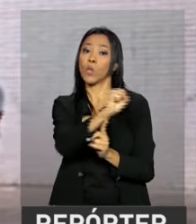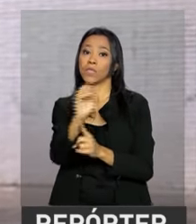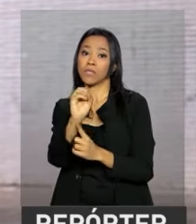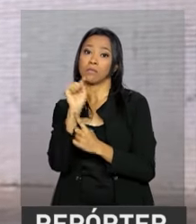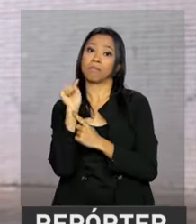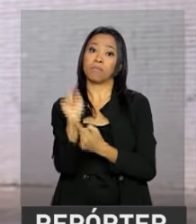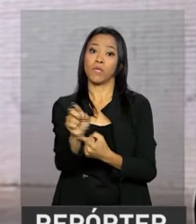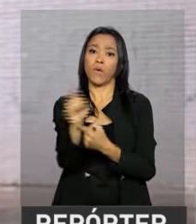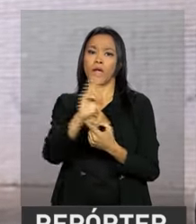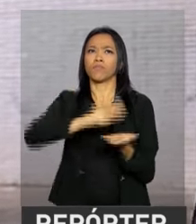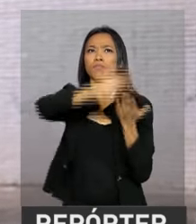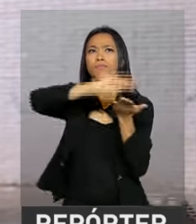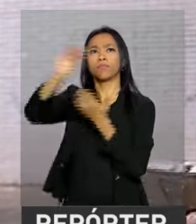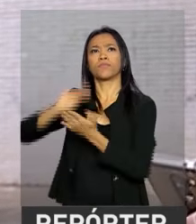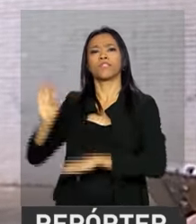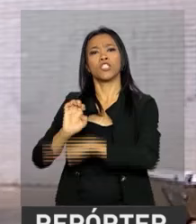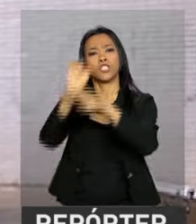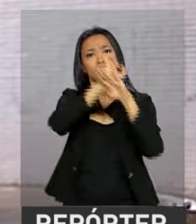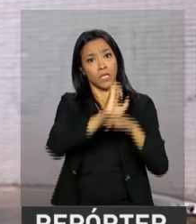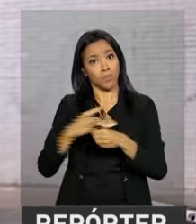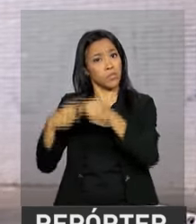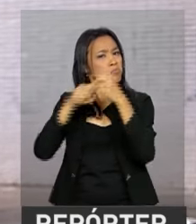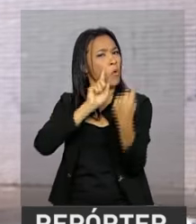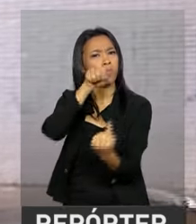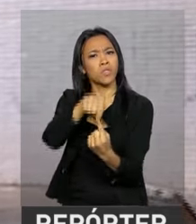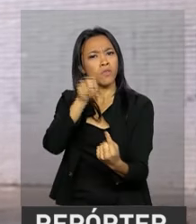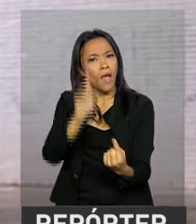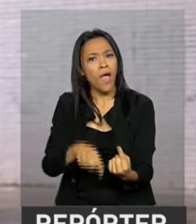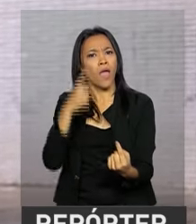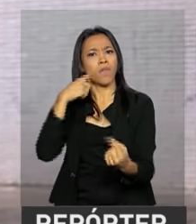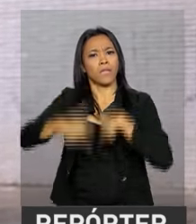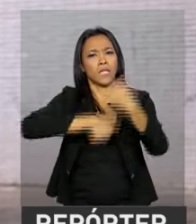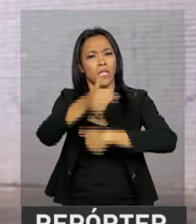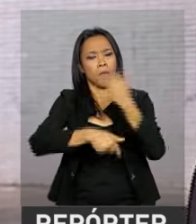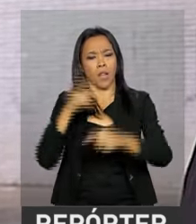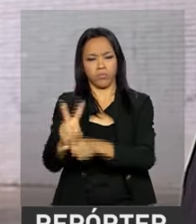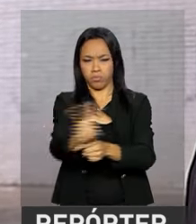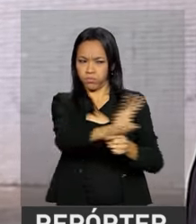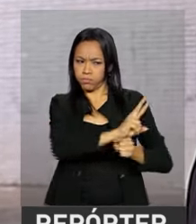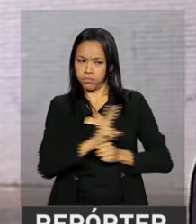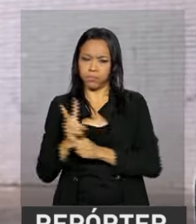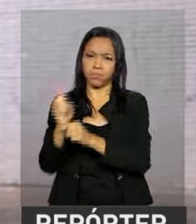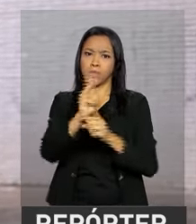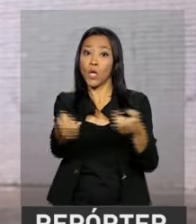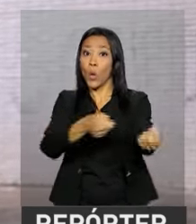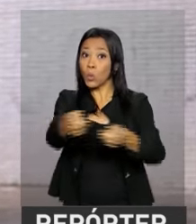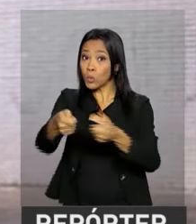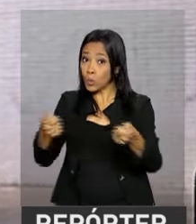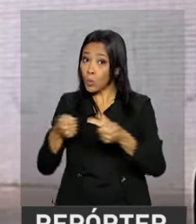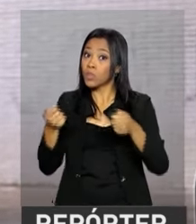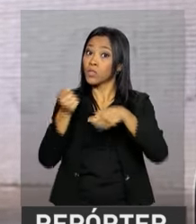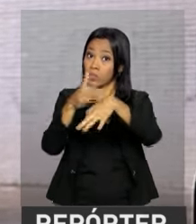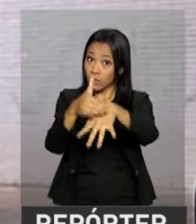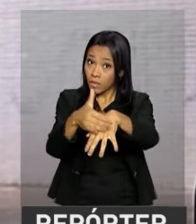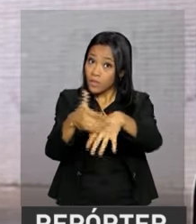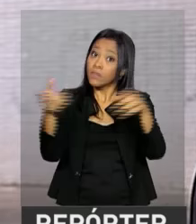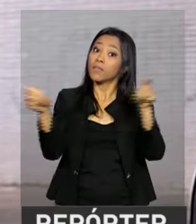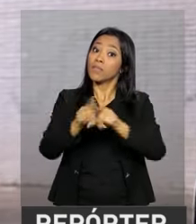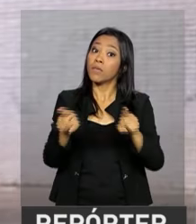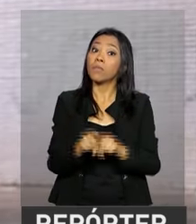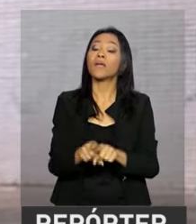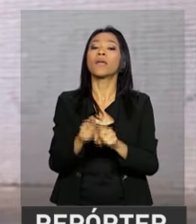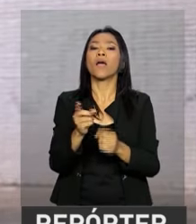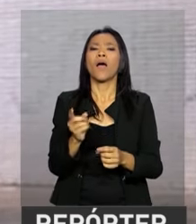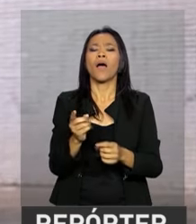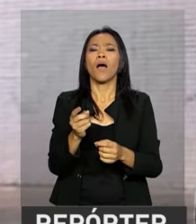Reis aos Estados e aos municípios para a realização de ações de vigilância promoção prevenção e controle de doenças e também para o custeio